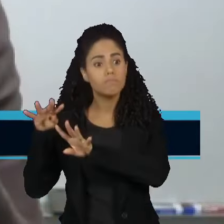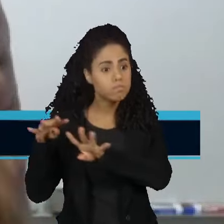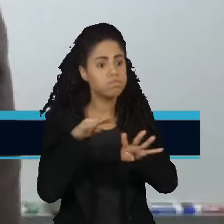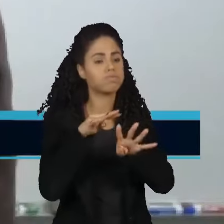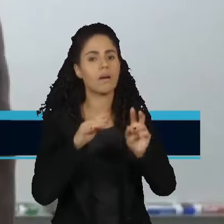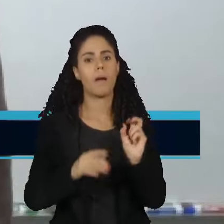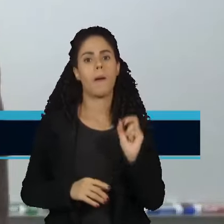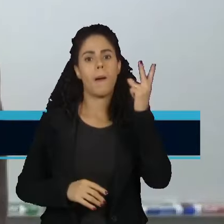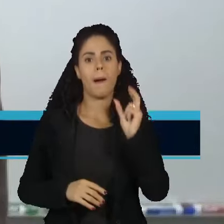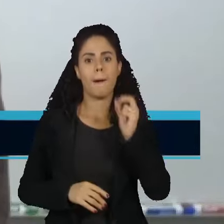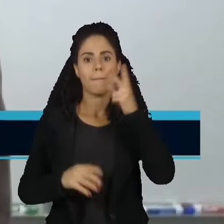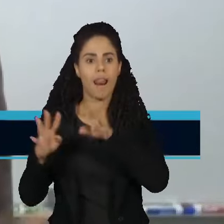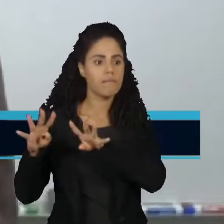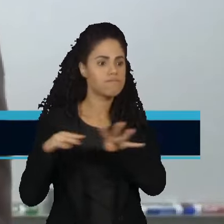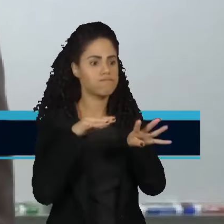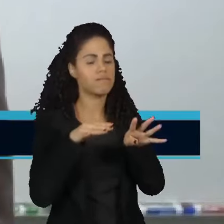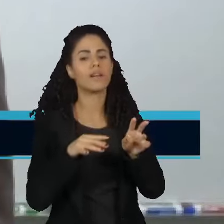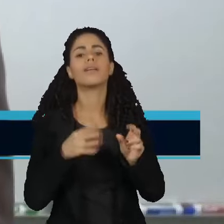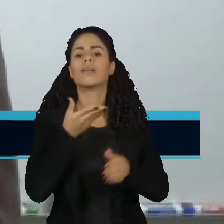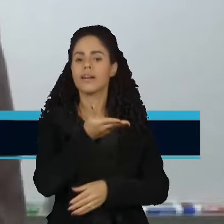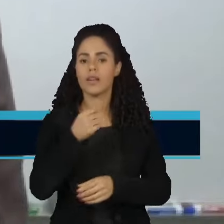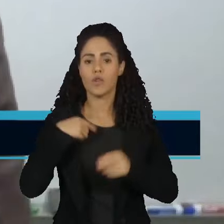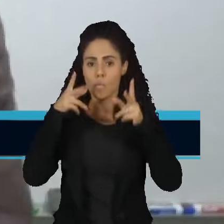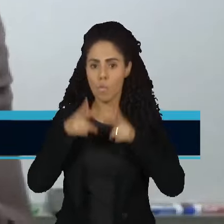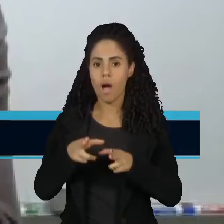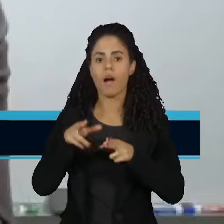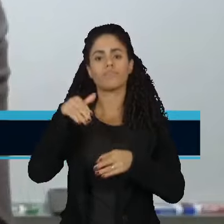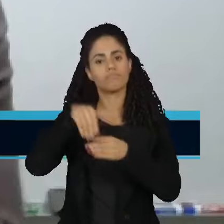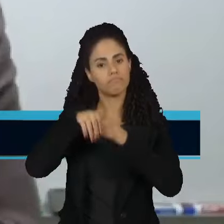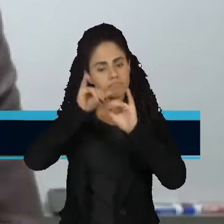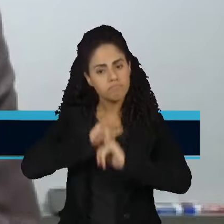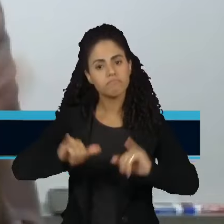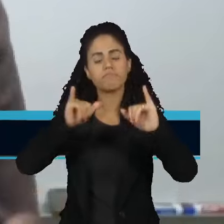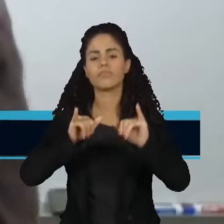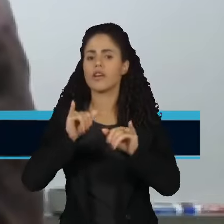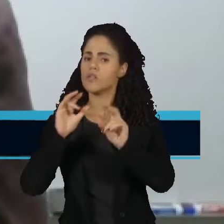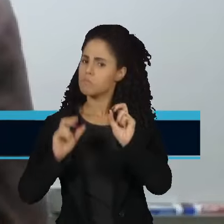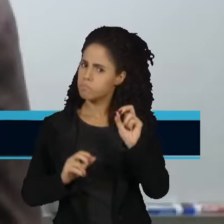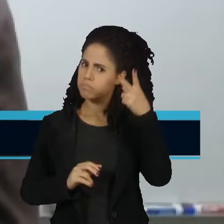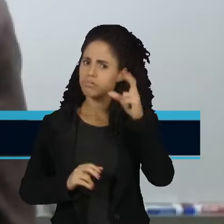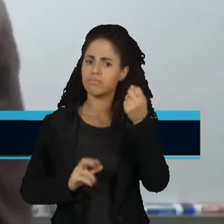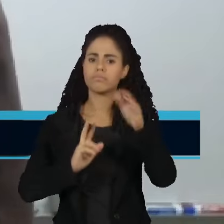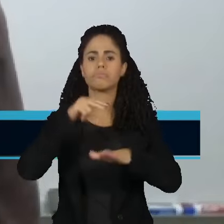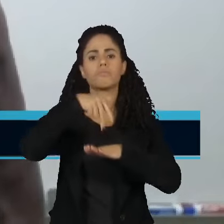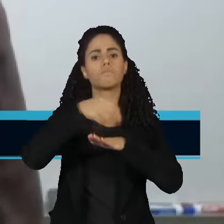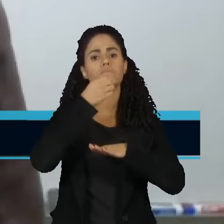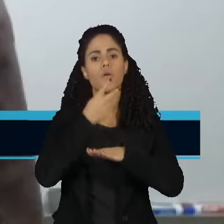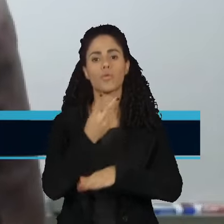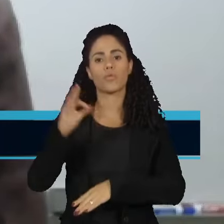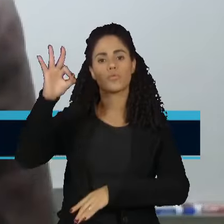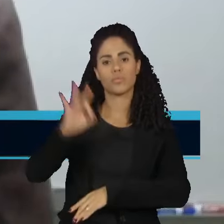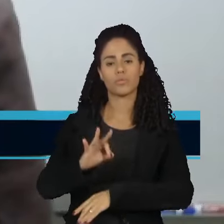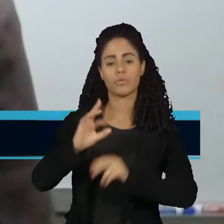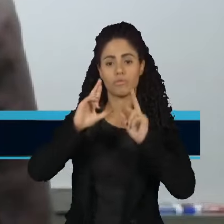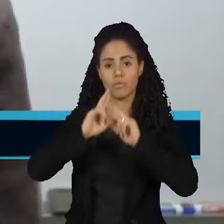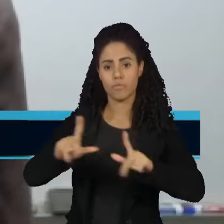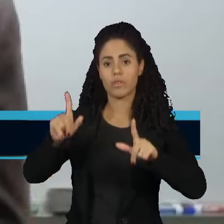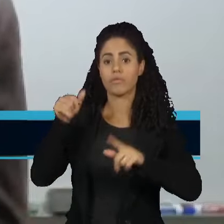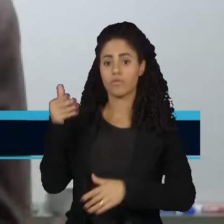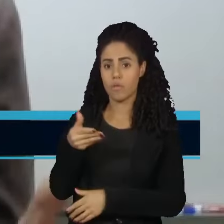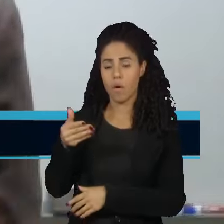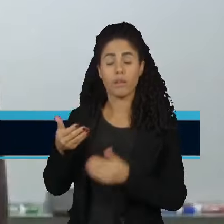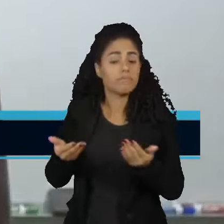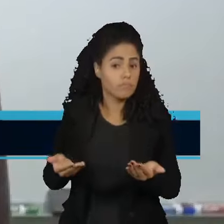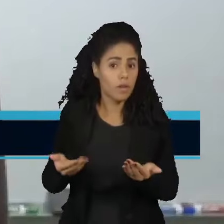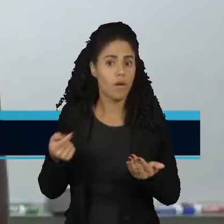Kamala Harris do que de fato a eleição foi. A Kamala Harris foi superestimada por volta de 2% o voto dela em toda a eleição. Então essa